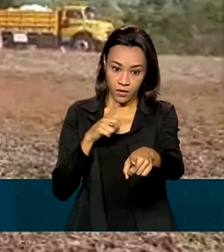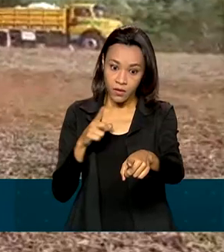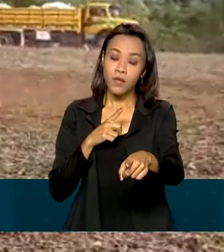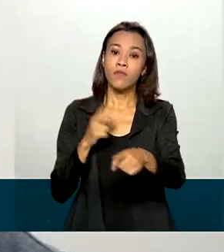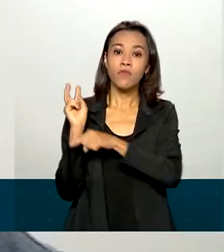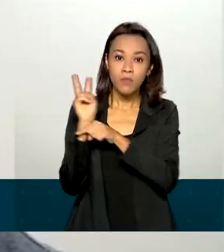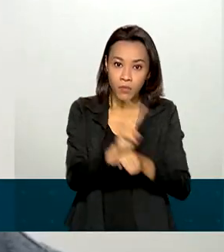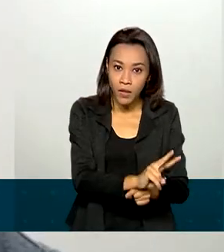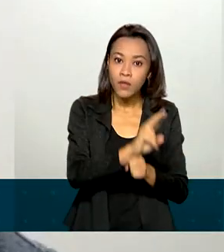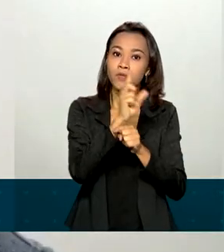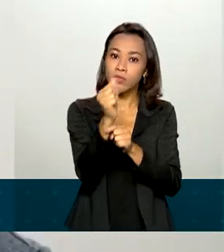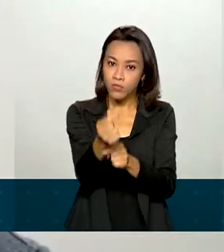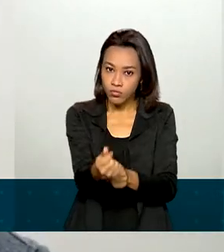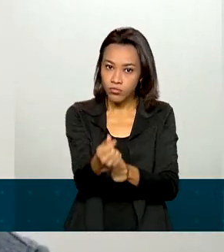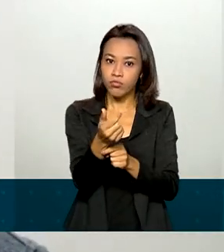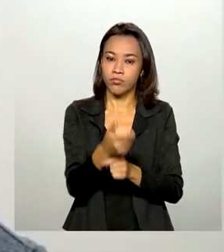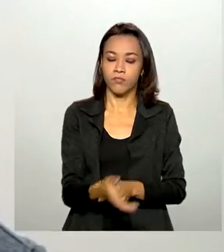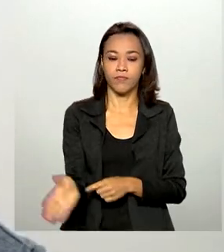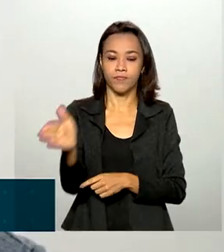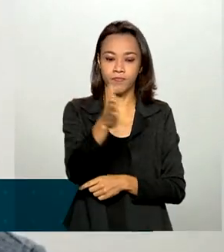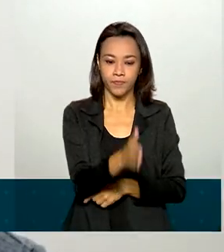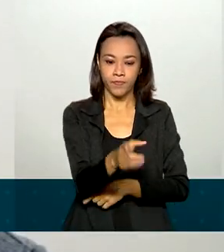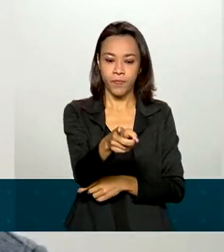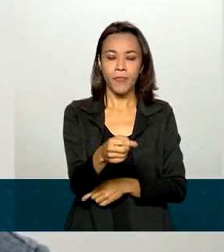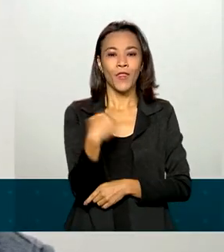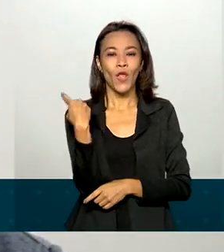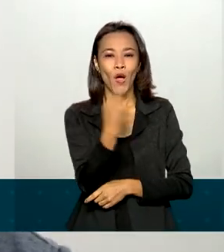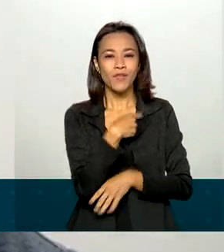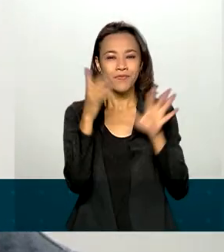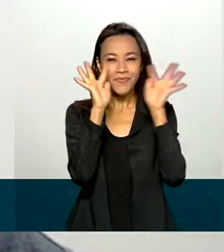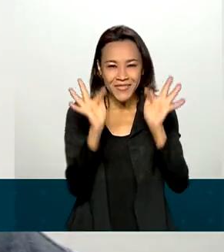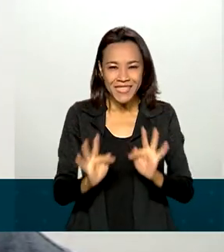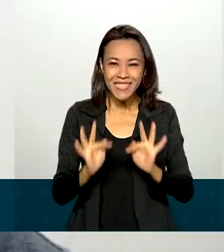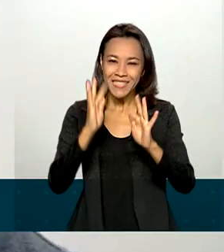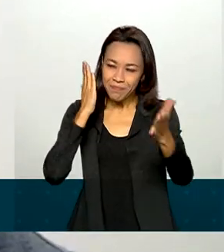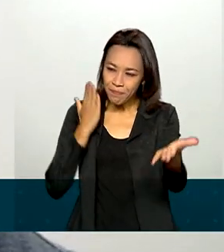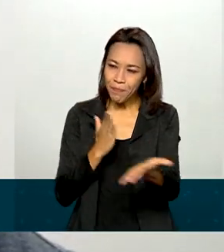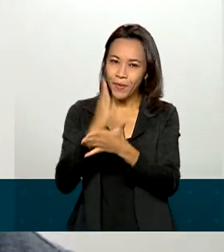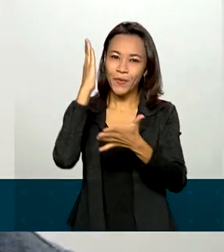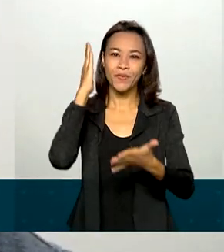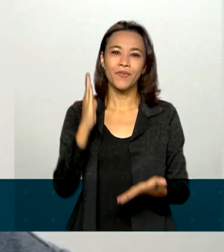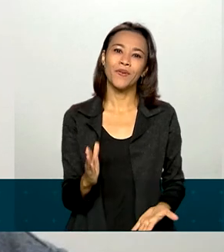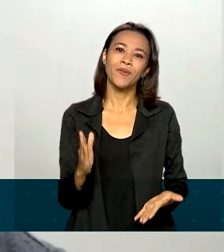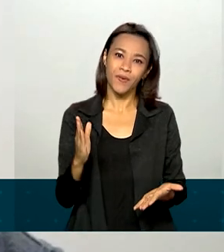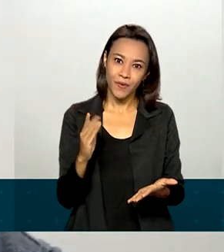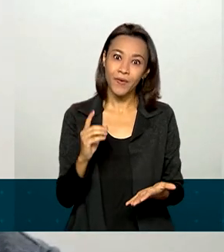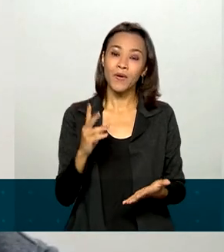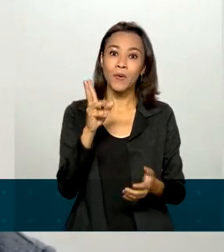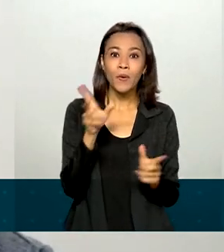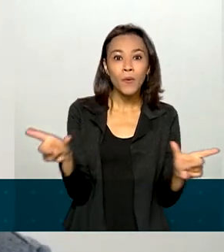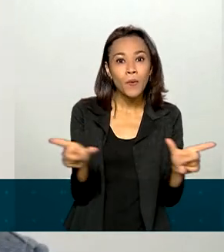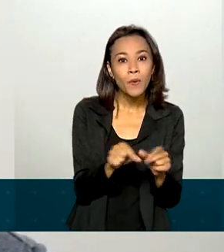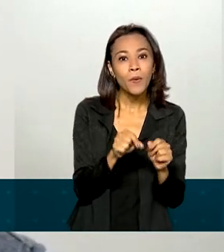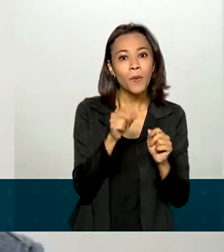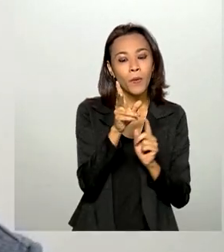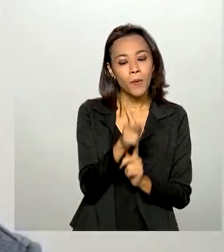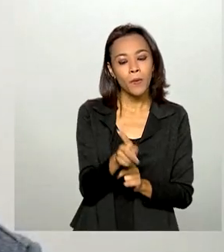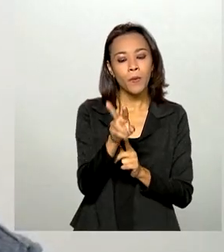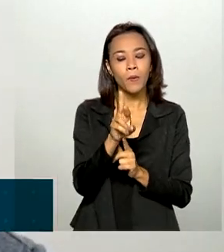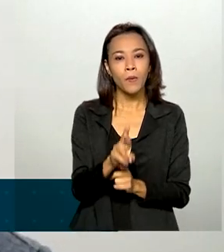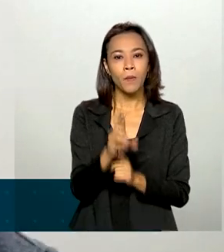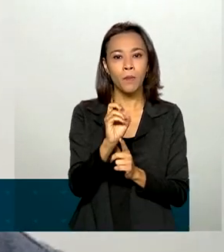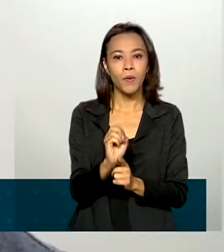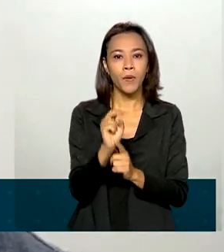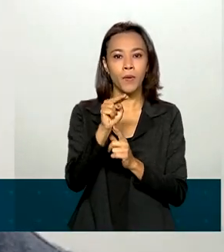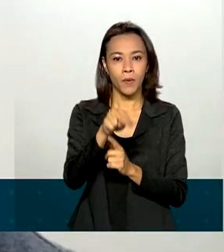crédito rural. Tivemos a felicidade da aprovação de um investimento para o NAMP para a aquisição de um caminhão